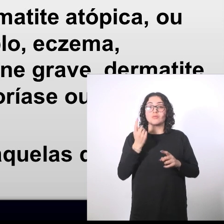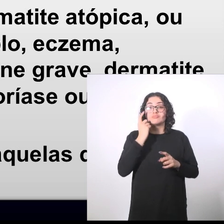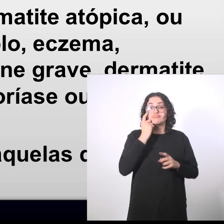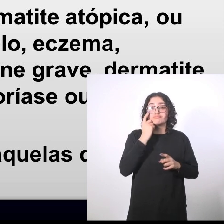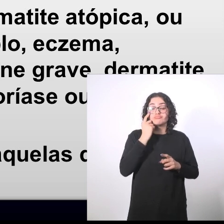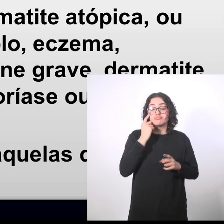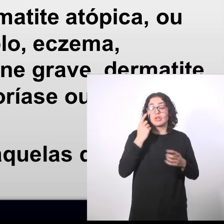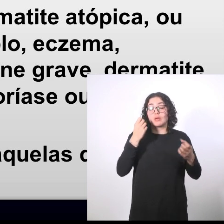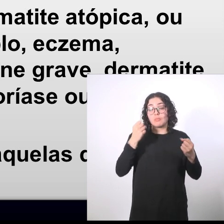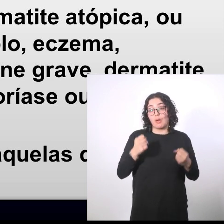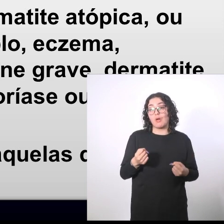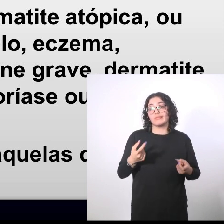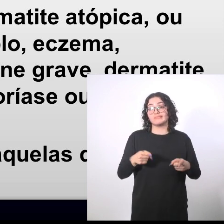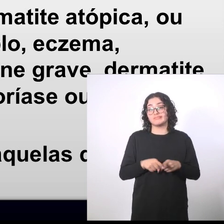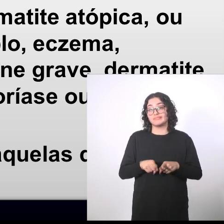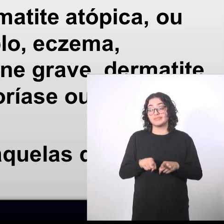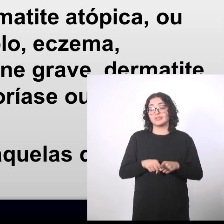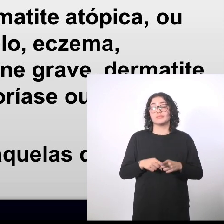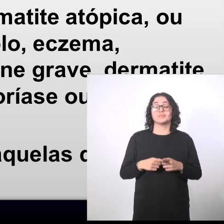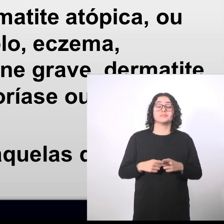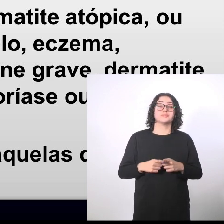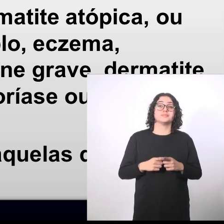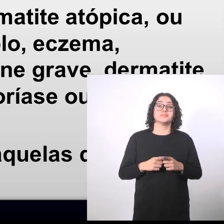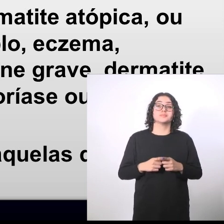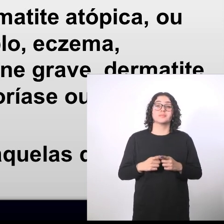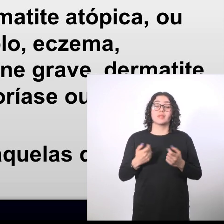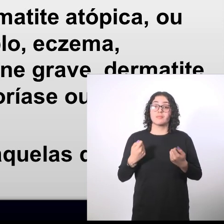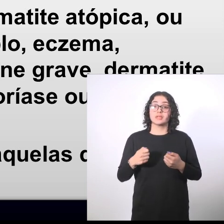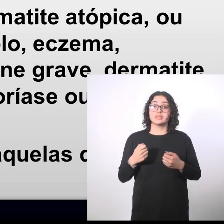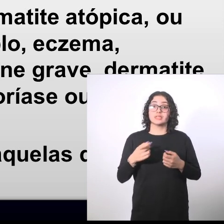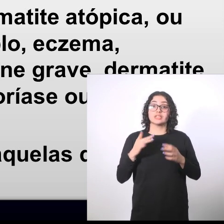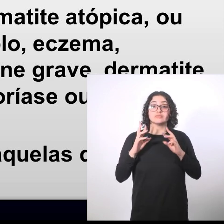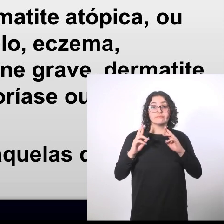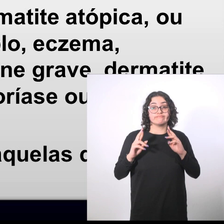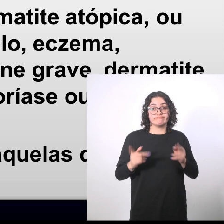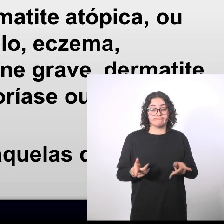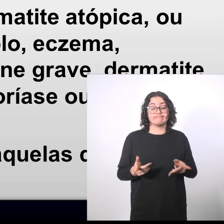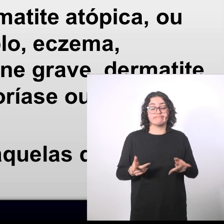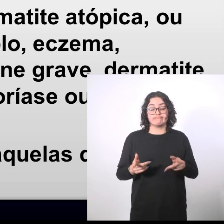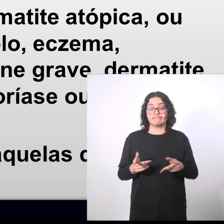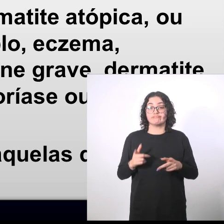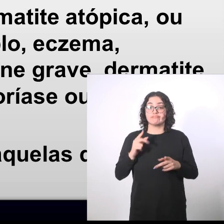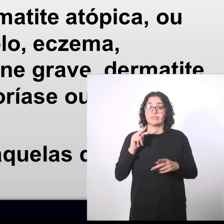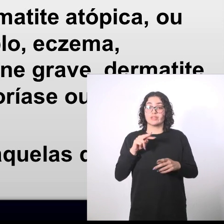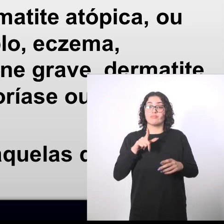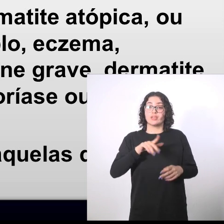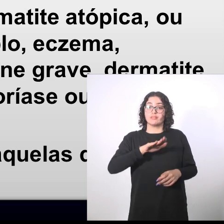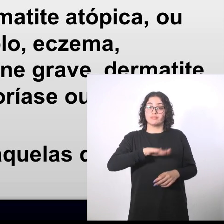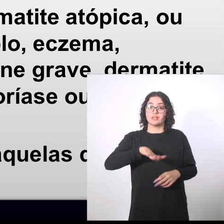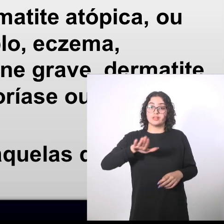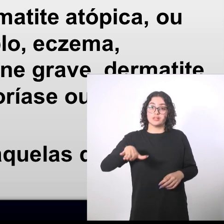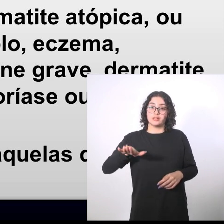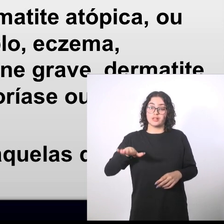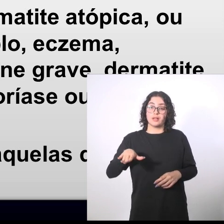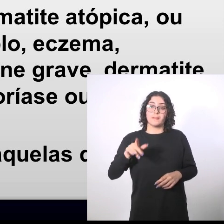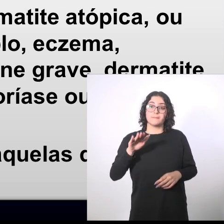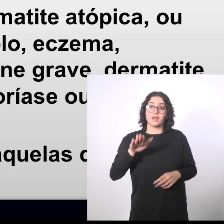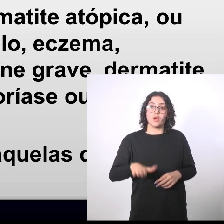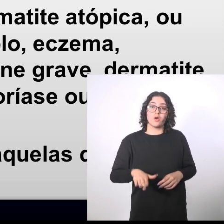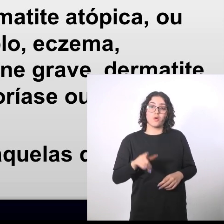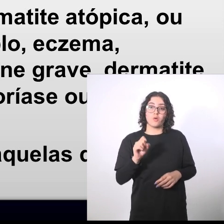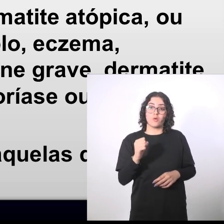eu citei, que também vão merecer uma abordagem específica. Eles colocam lá crianças menores de 8 anos como